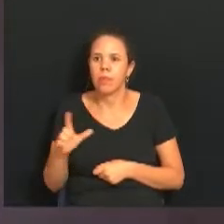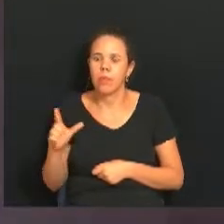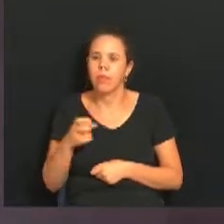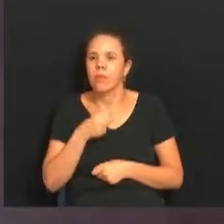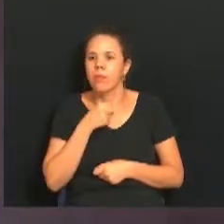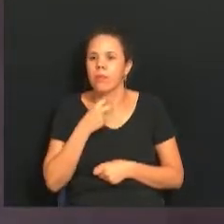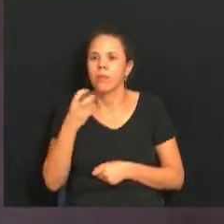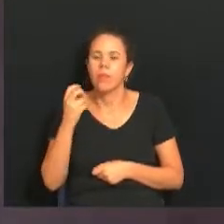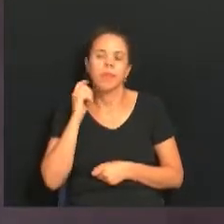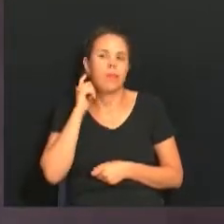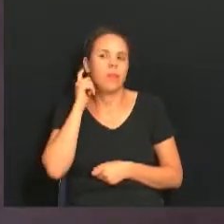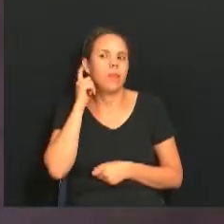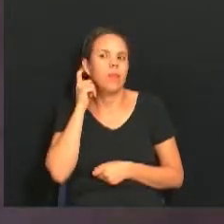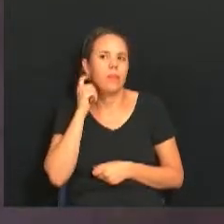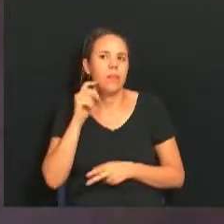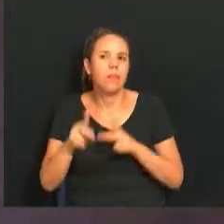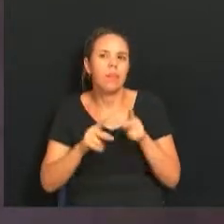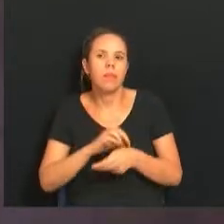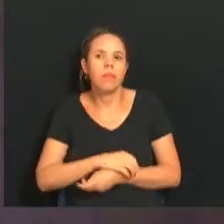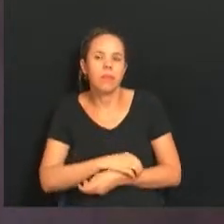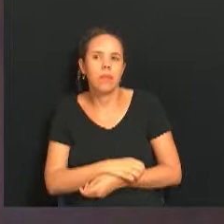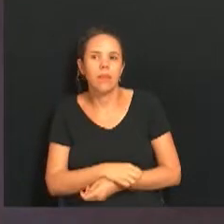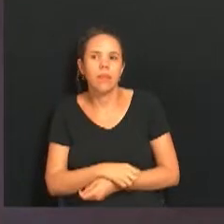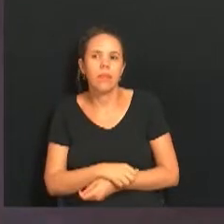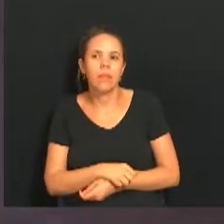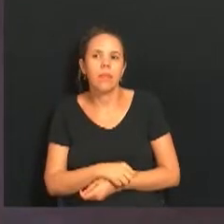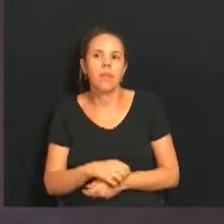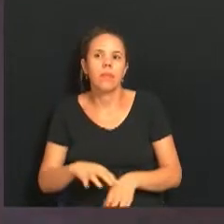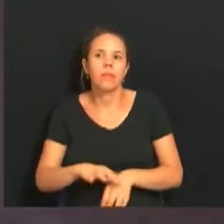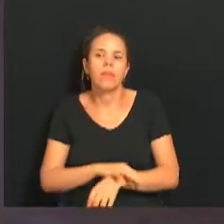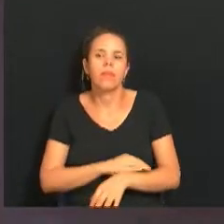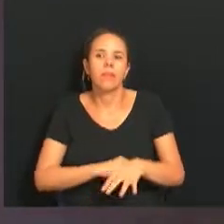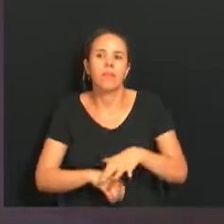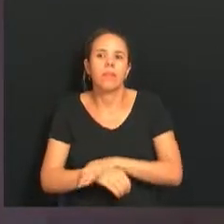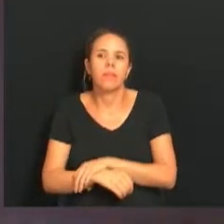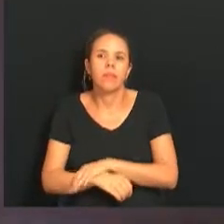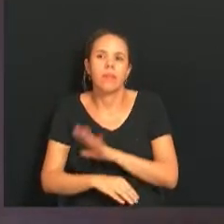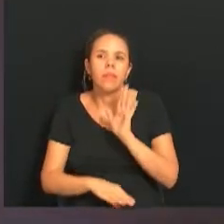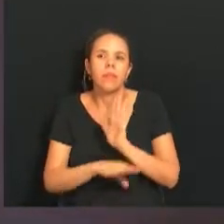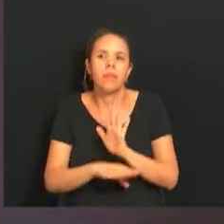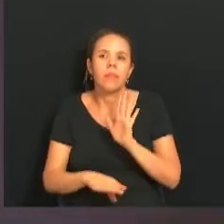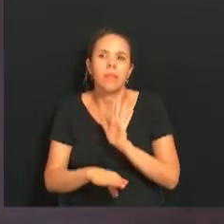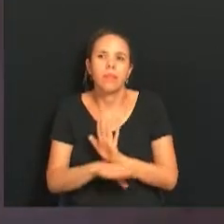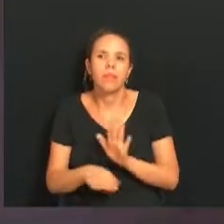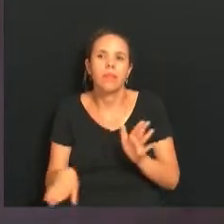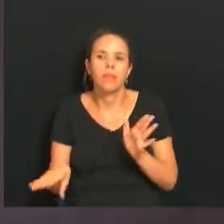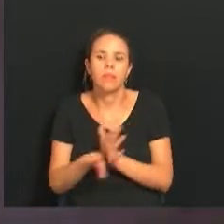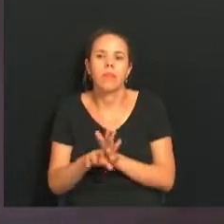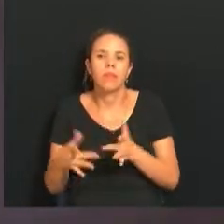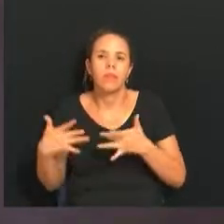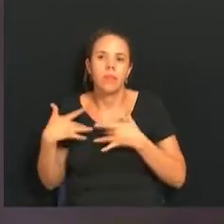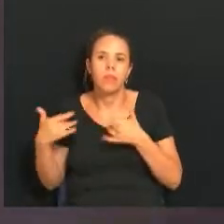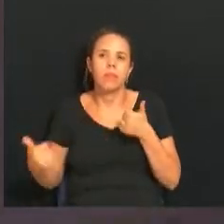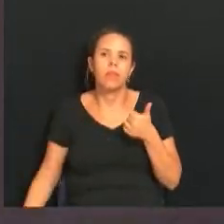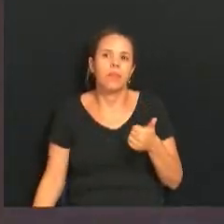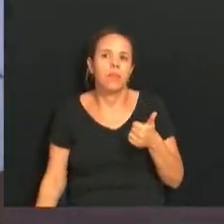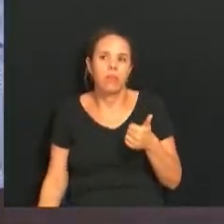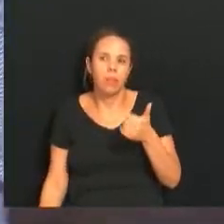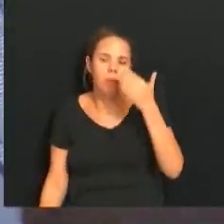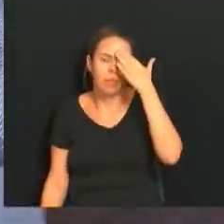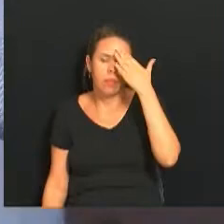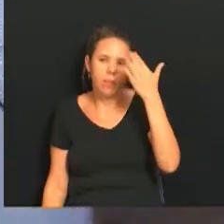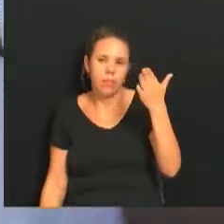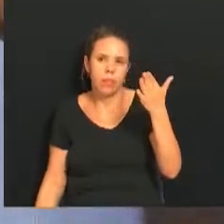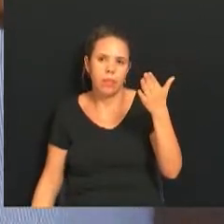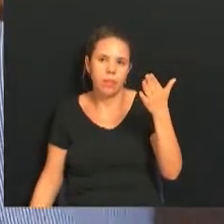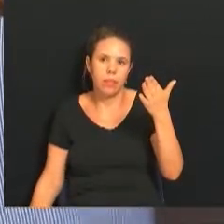microfone, as pessoas arregaçam manga mesmo, que começa a chegar as doações. Valeu, Paraná, muito obrigado por